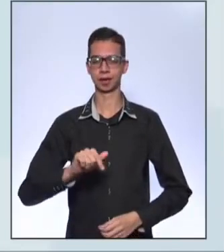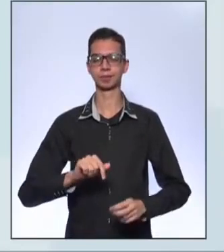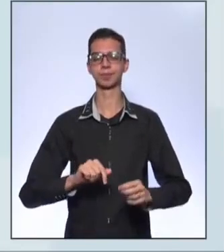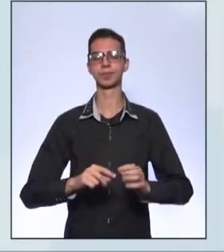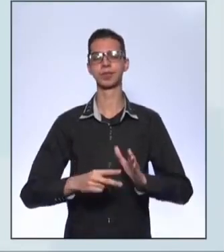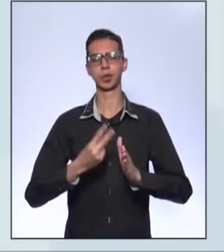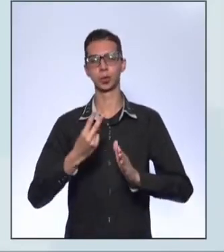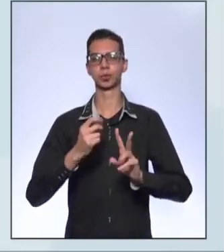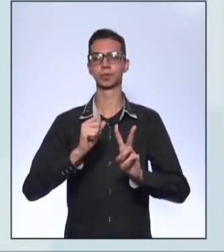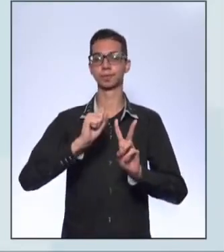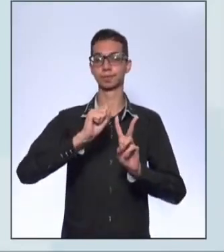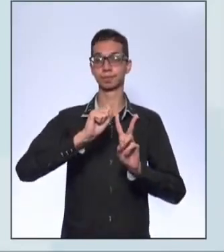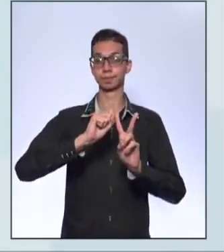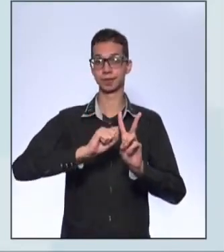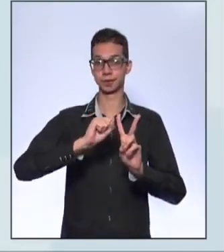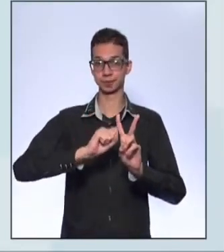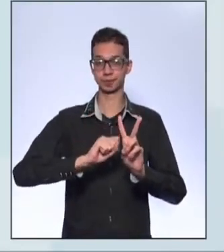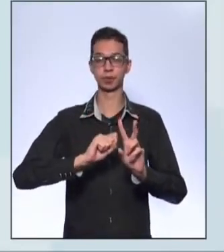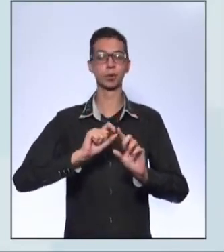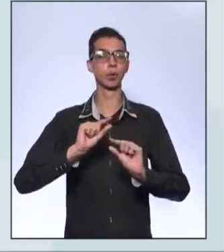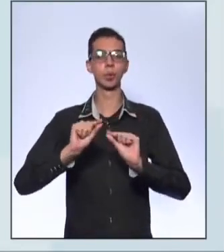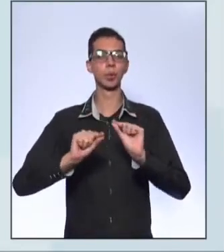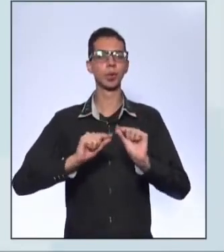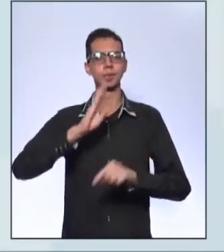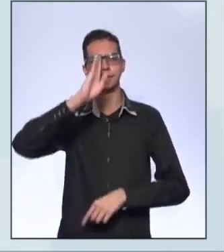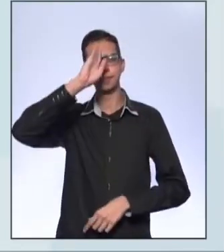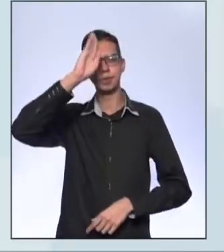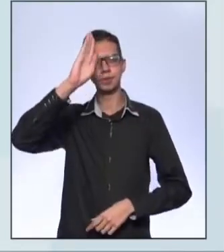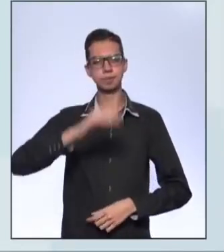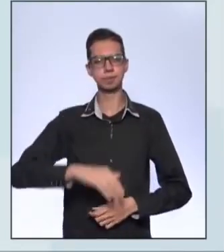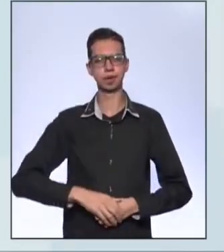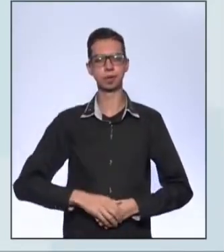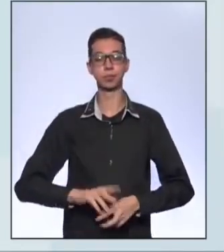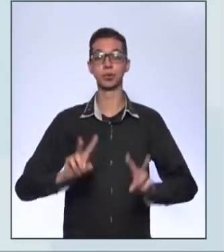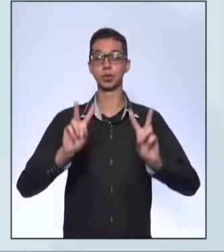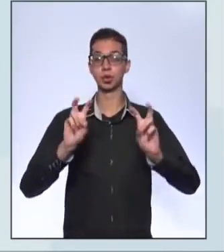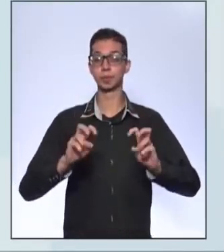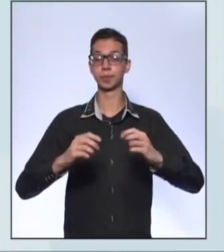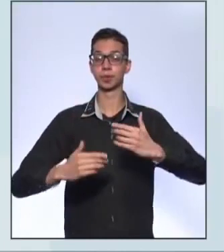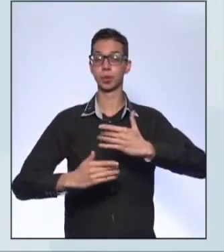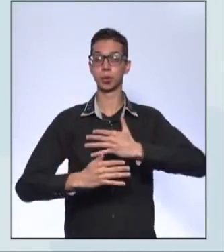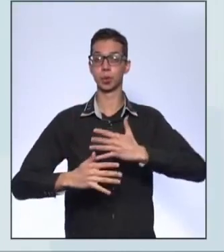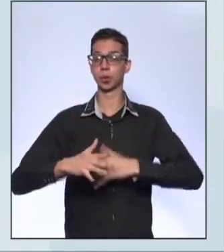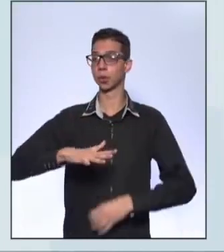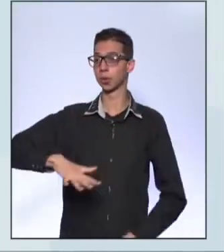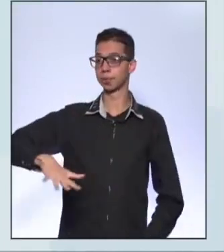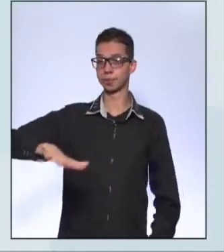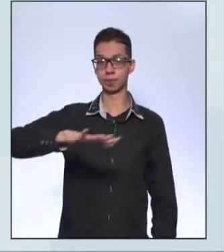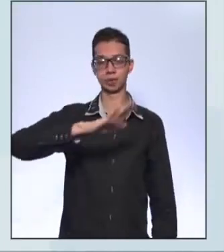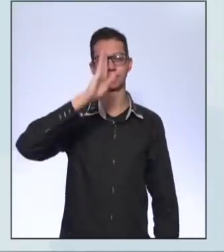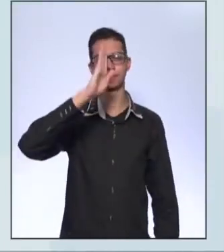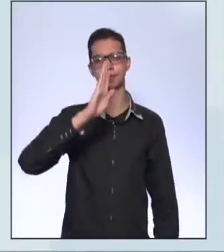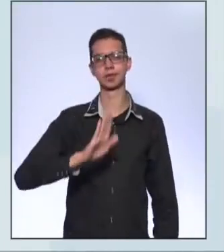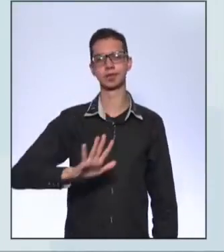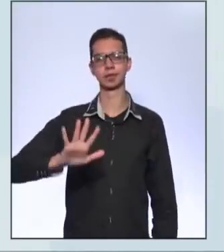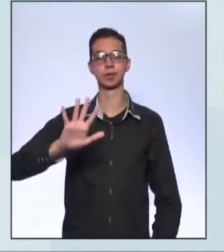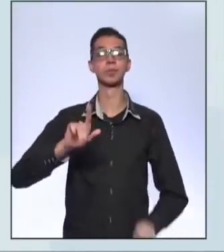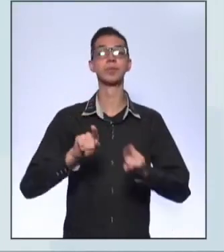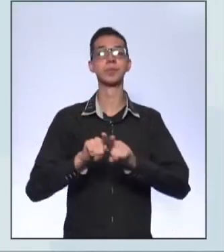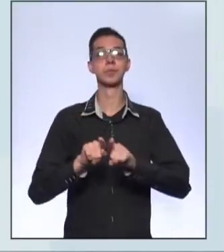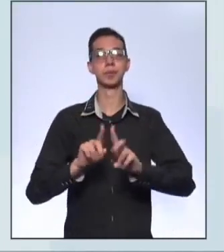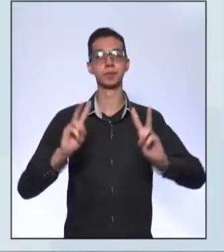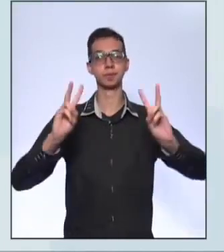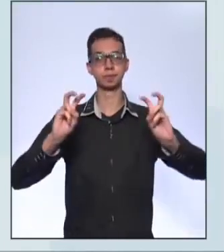bimestre habilidade principal é analisar a composição da rede urbana brasileira e os temas e conteúdos aí